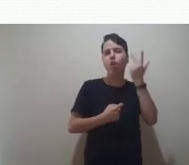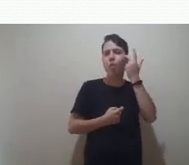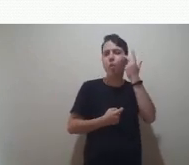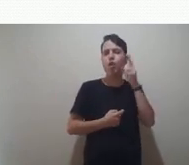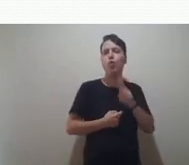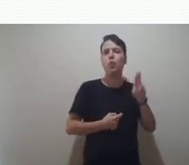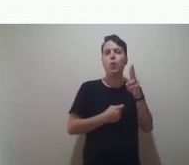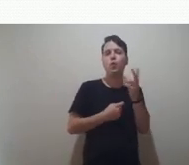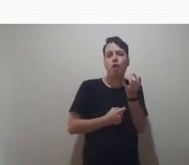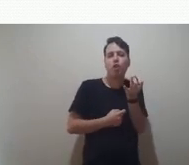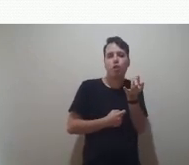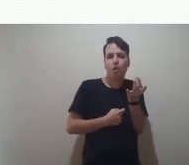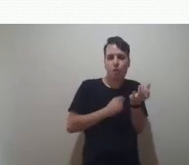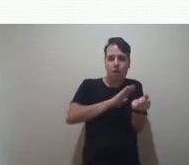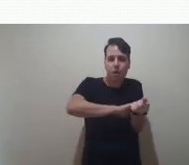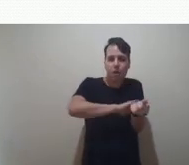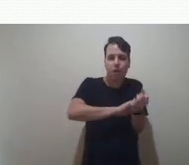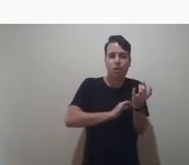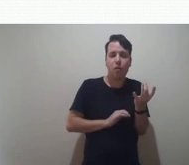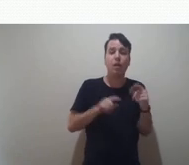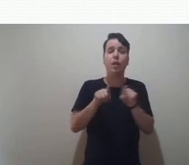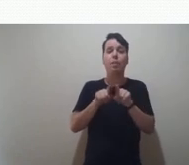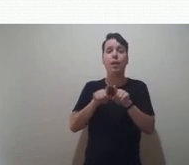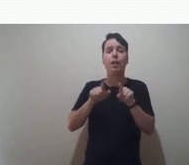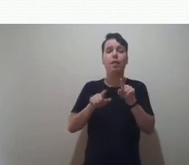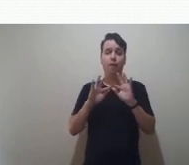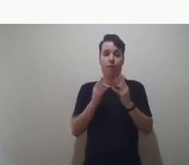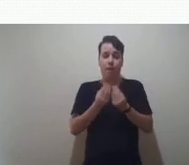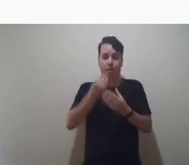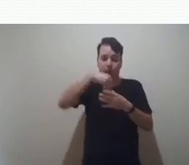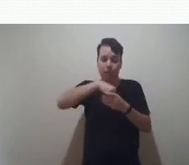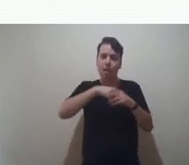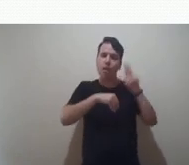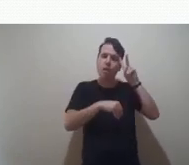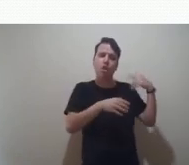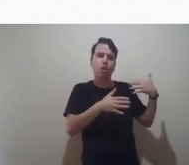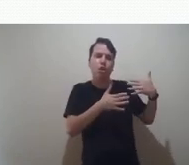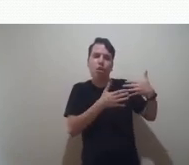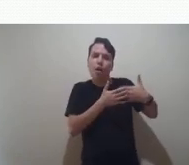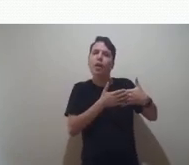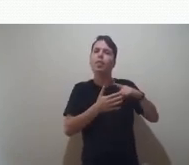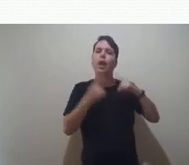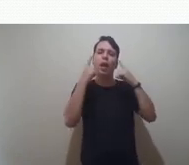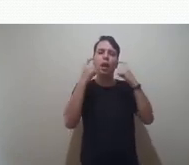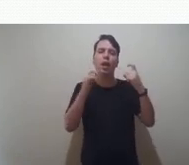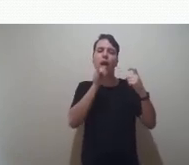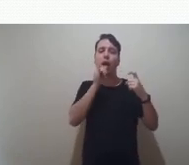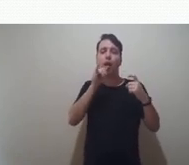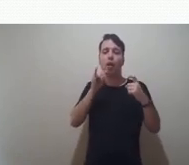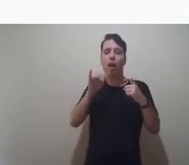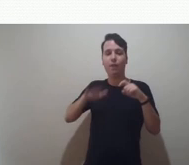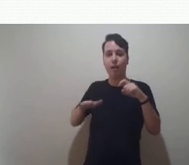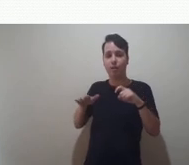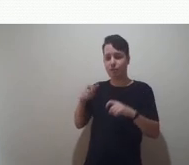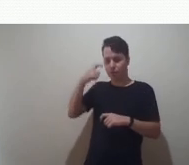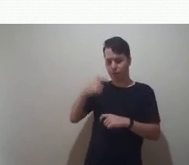Esses agressores geralmente são usuários de drogas e apresentam um histórico de violência familiar. Às vezes esses agressores